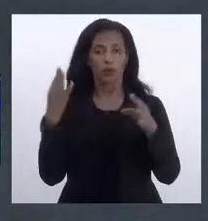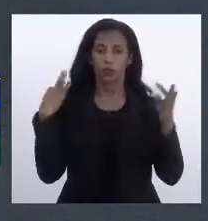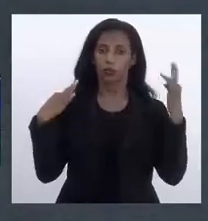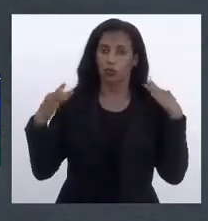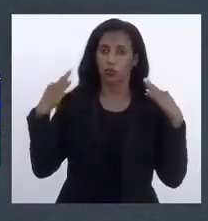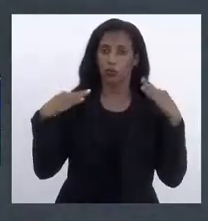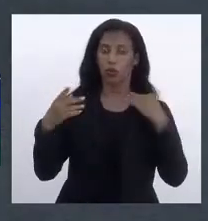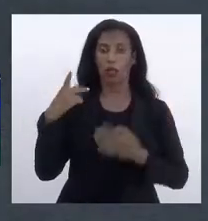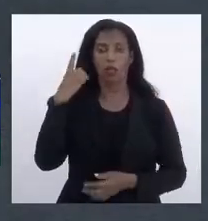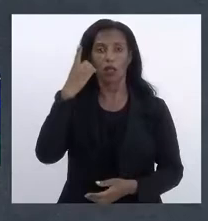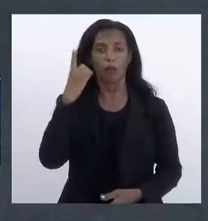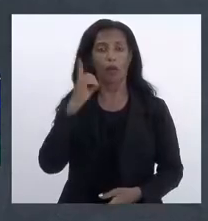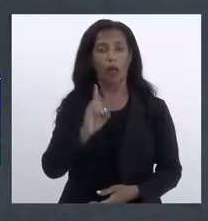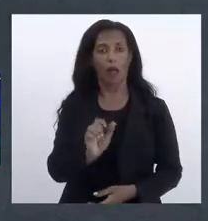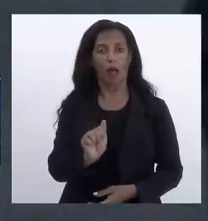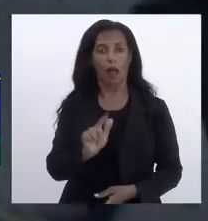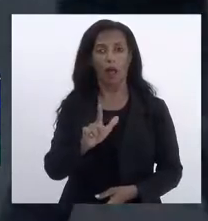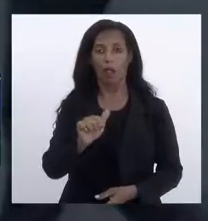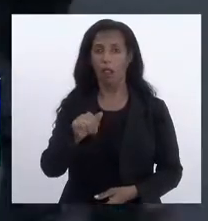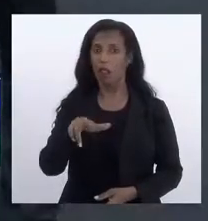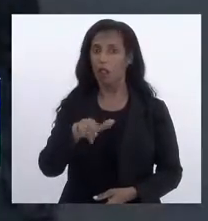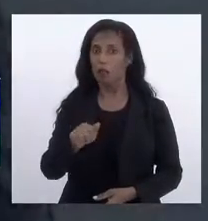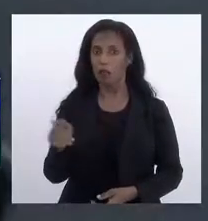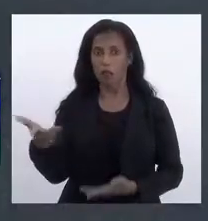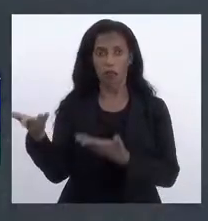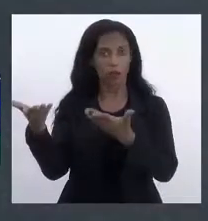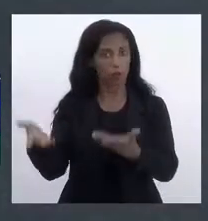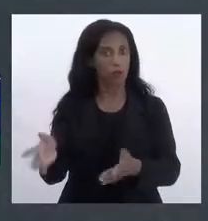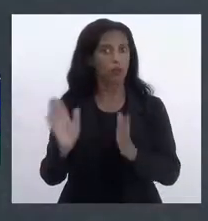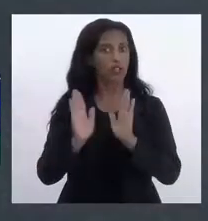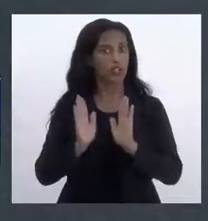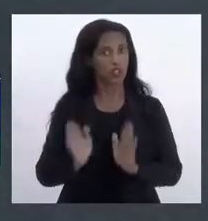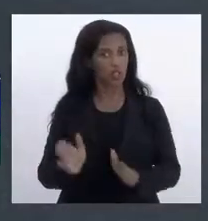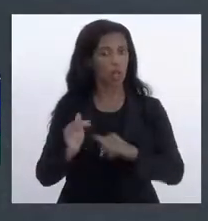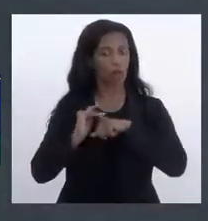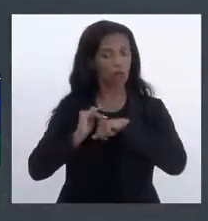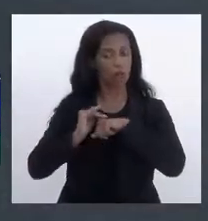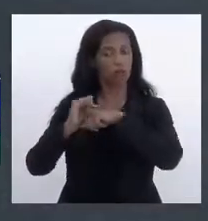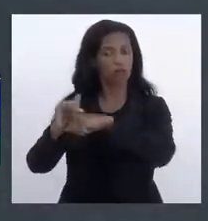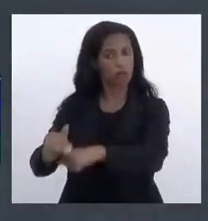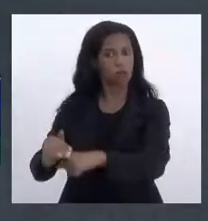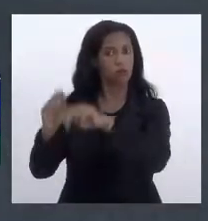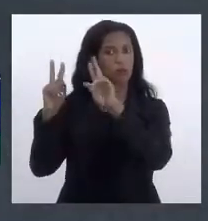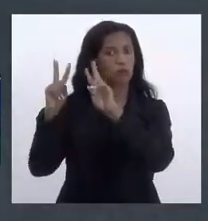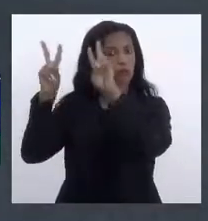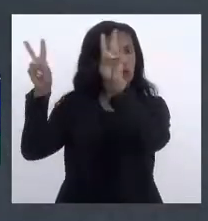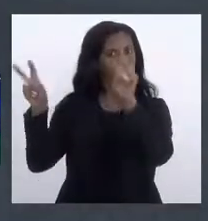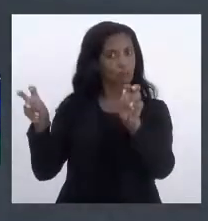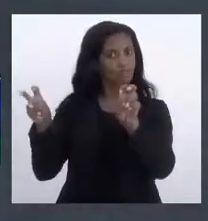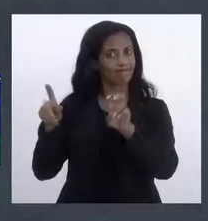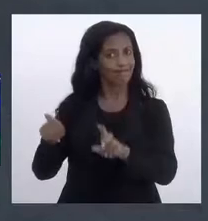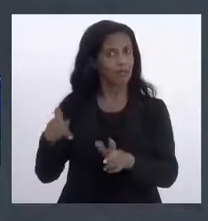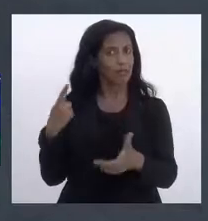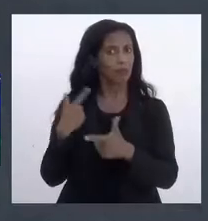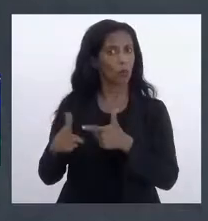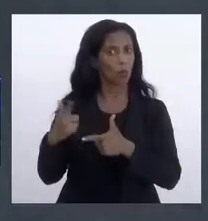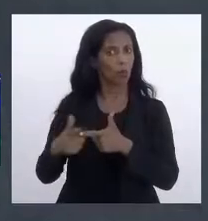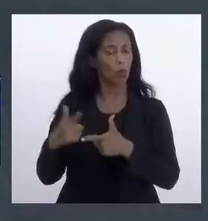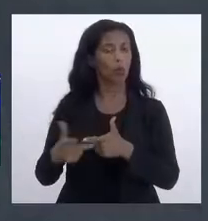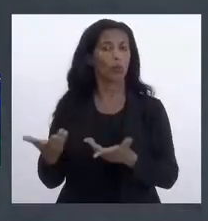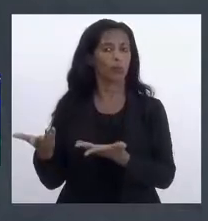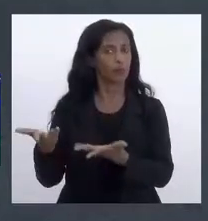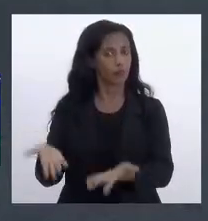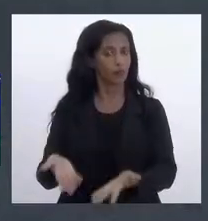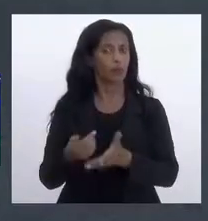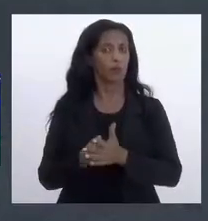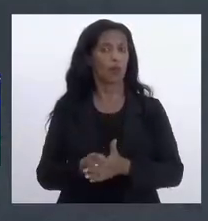Turismo, deputada Alana, com quem, inclusive, já pude falar sobre esse escárnio. Afinal de